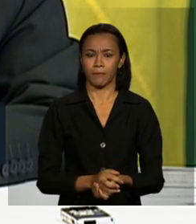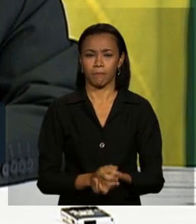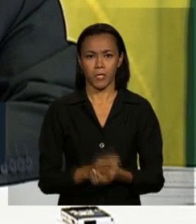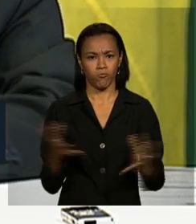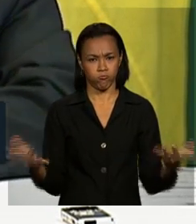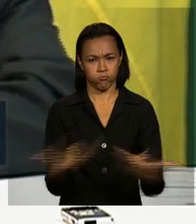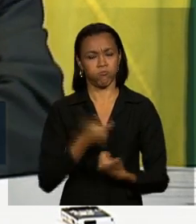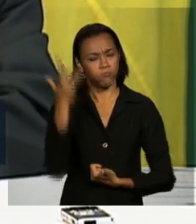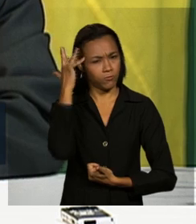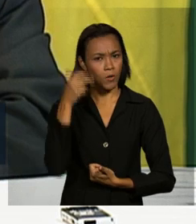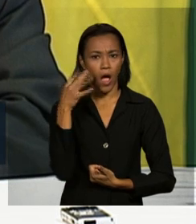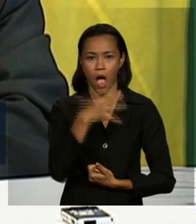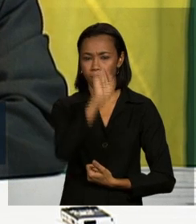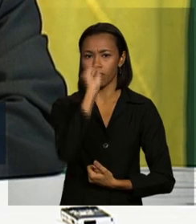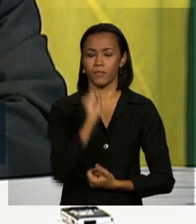mais